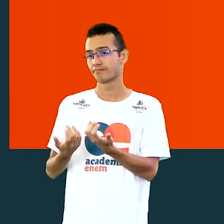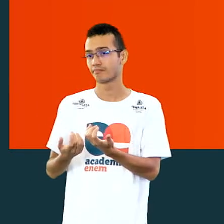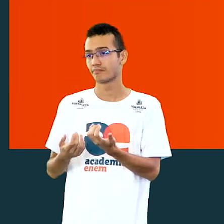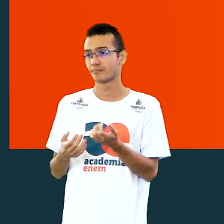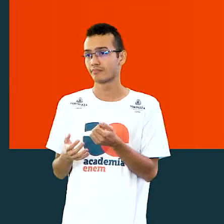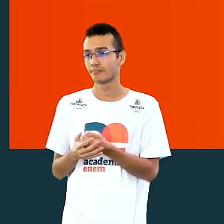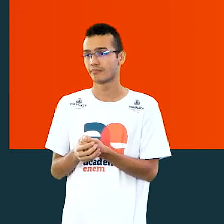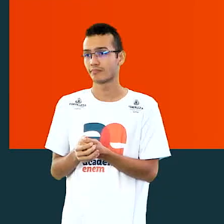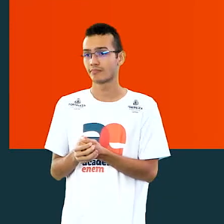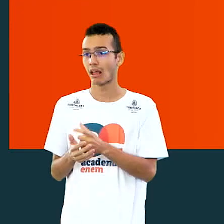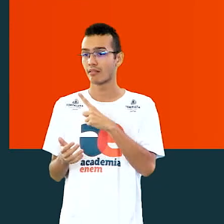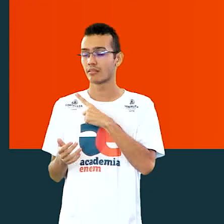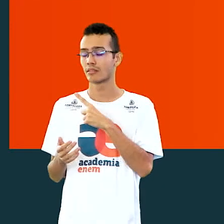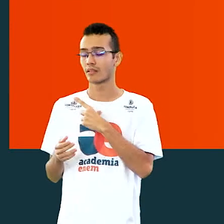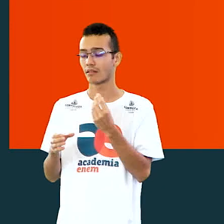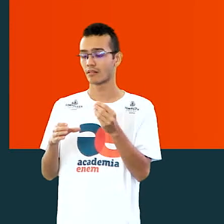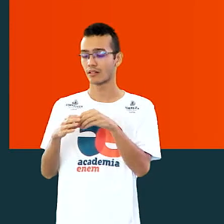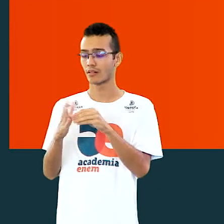isso?